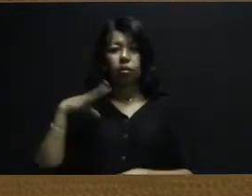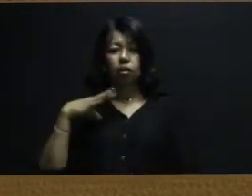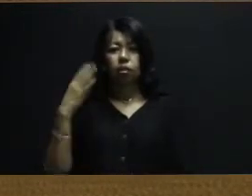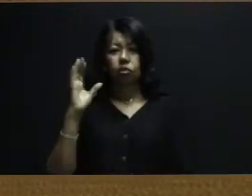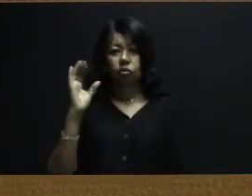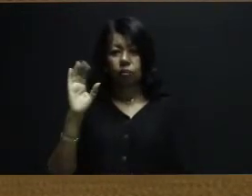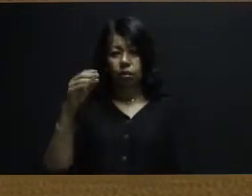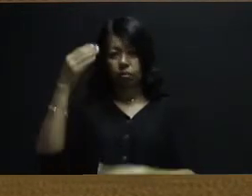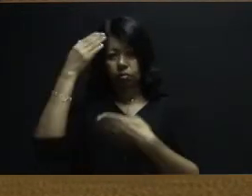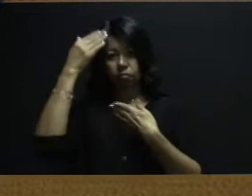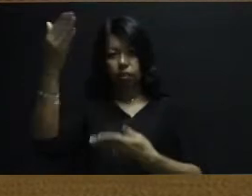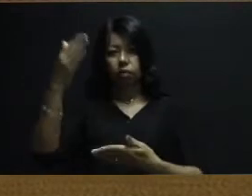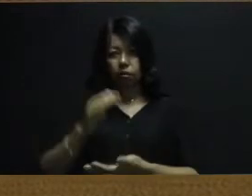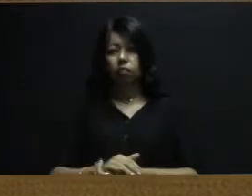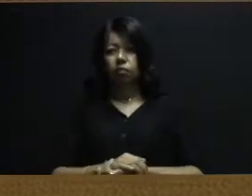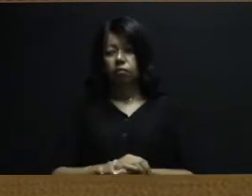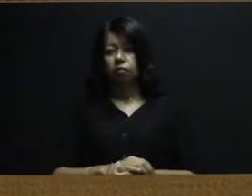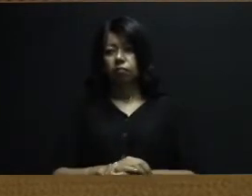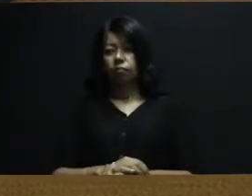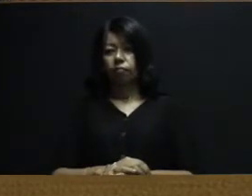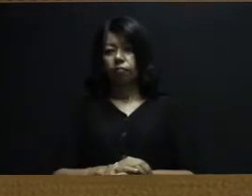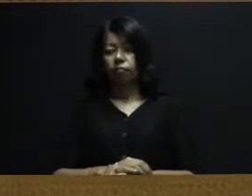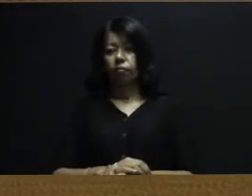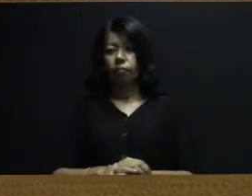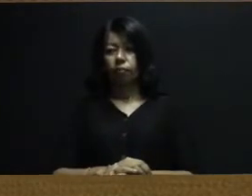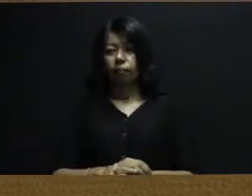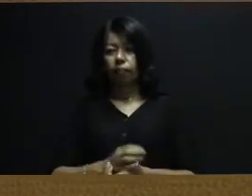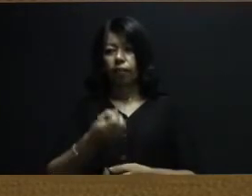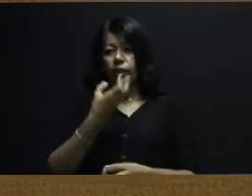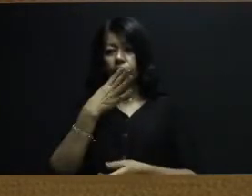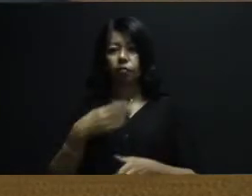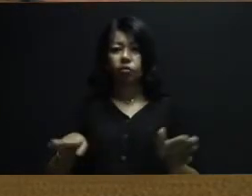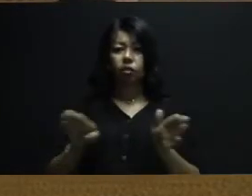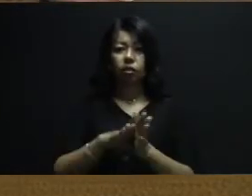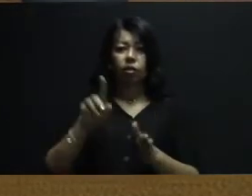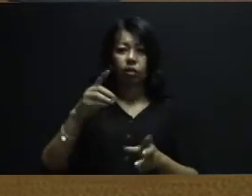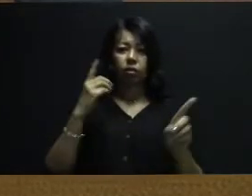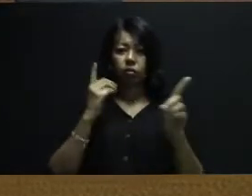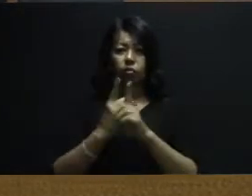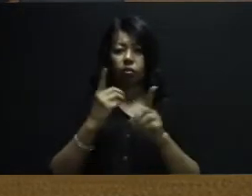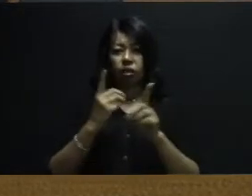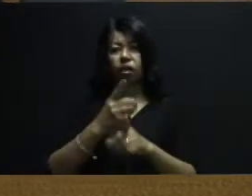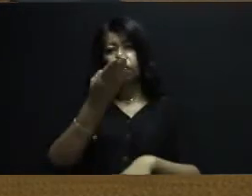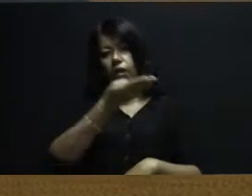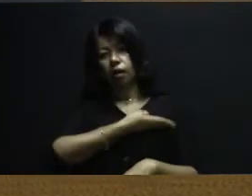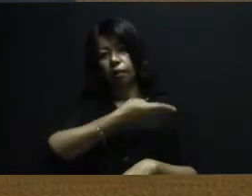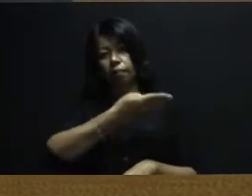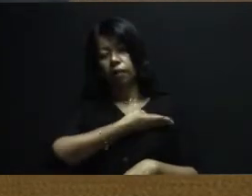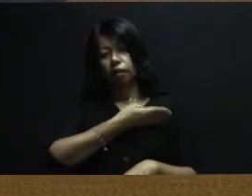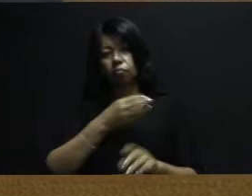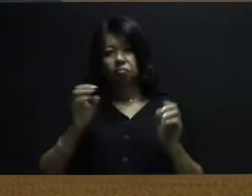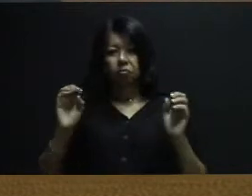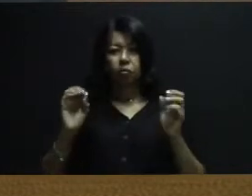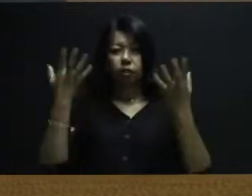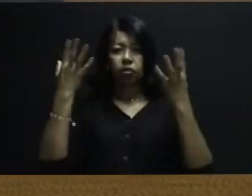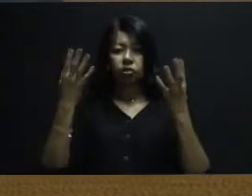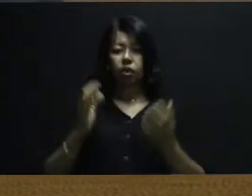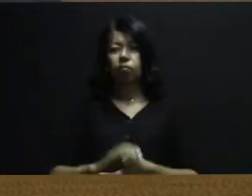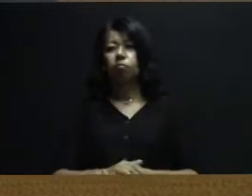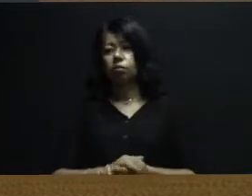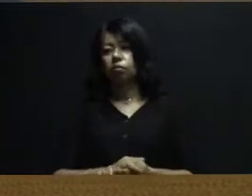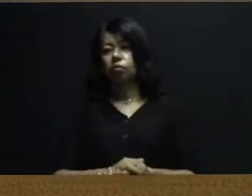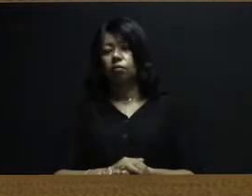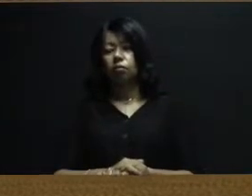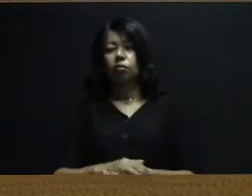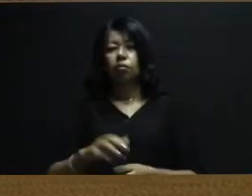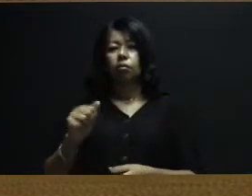Muito obrigado. É muito bom chegar aqui e encontrar amigos sendo homenageados.